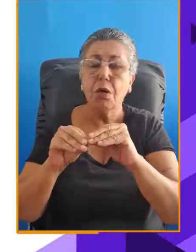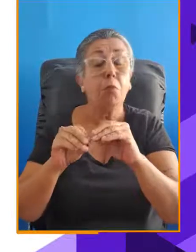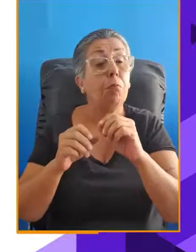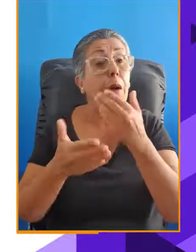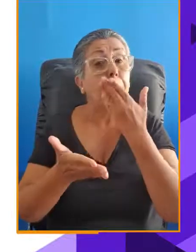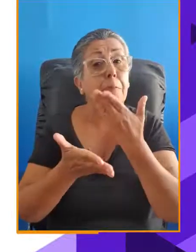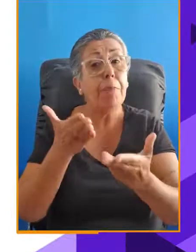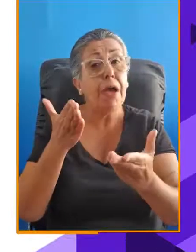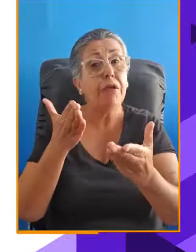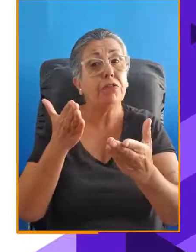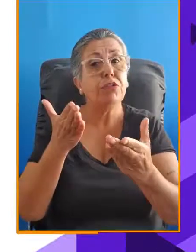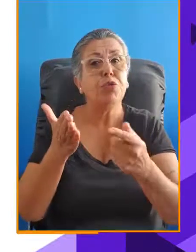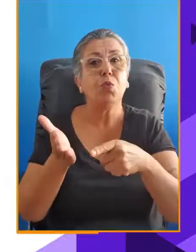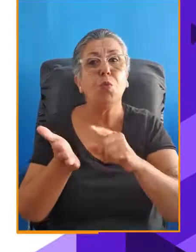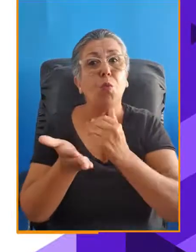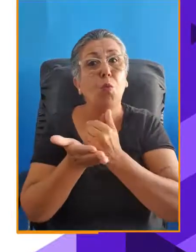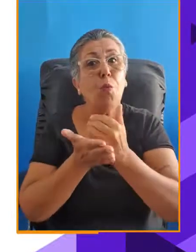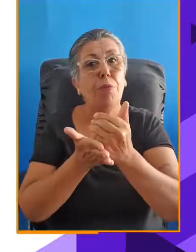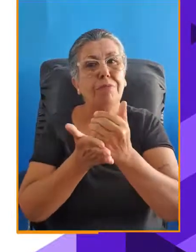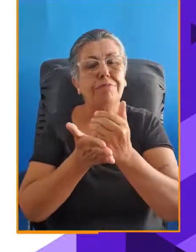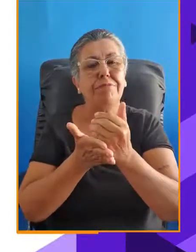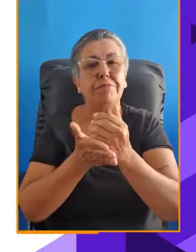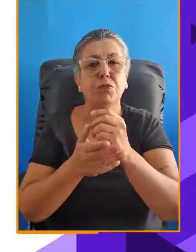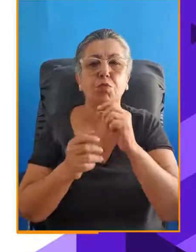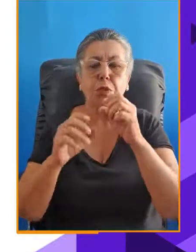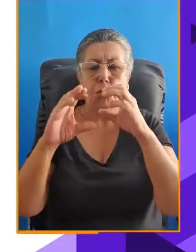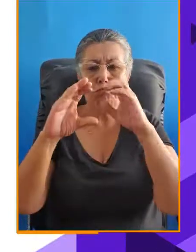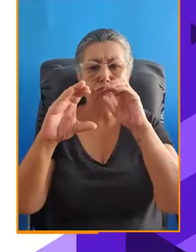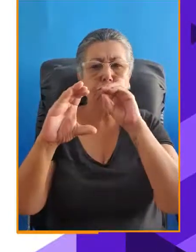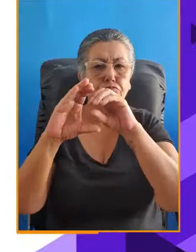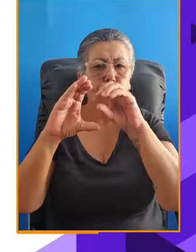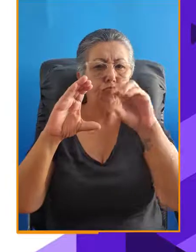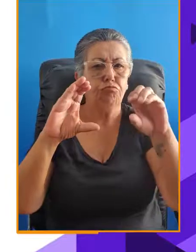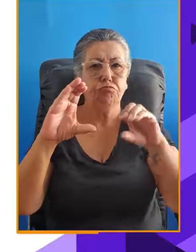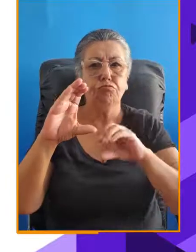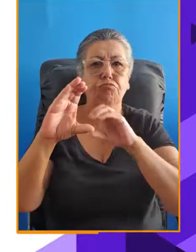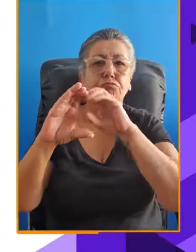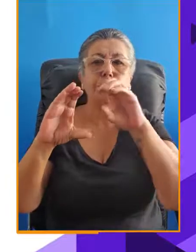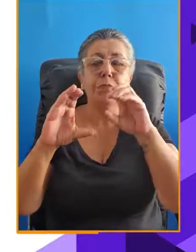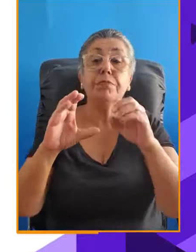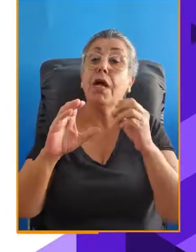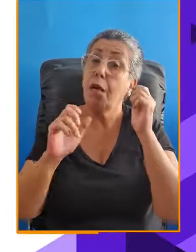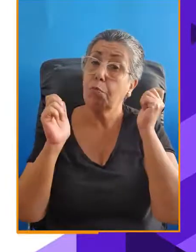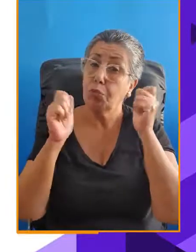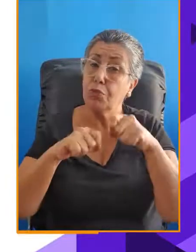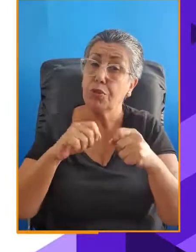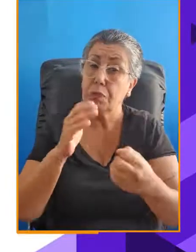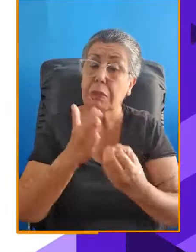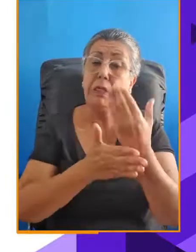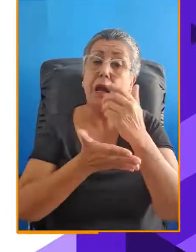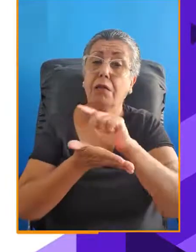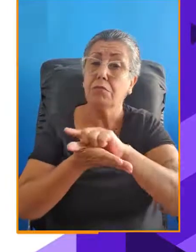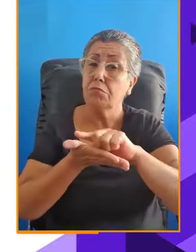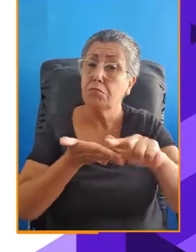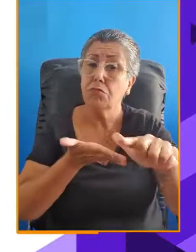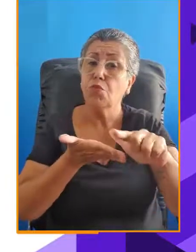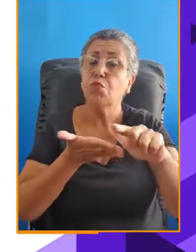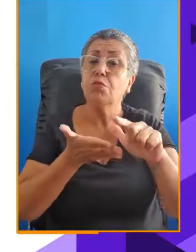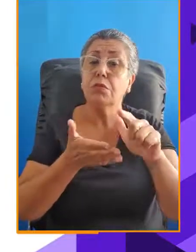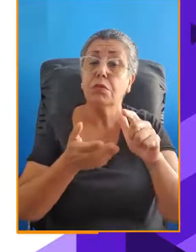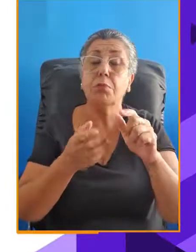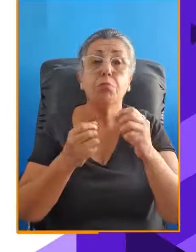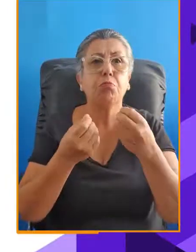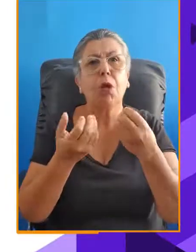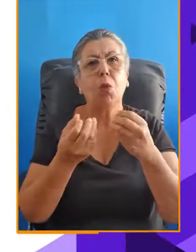original. Com o exemplo dessas perfurações nessa placa, é possível então criar texturas